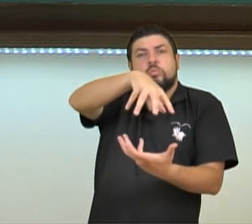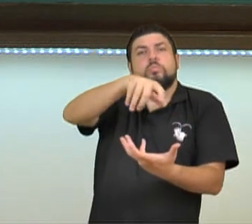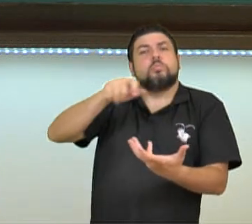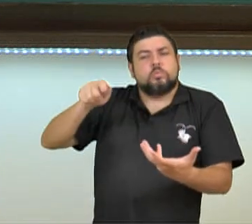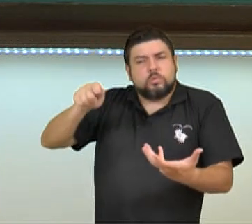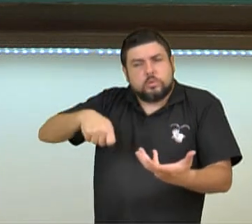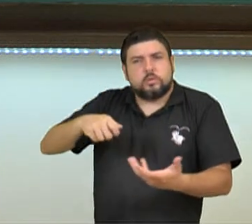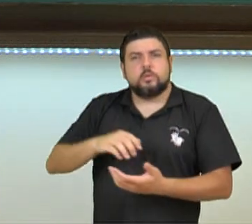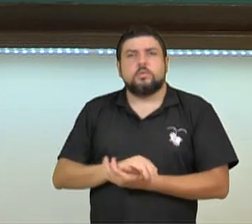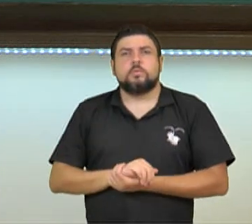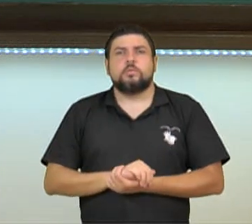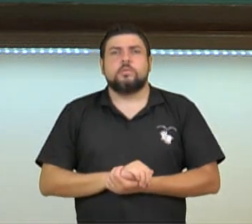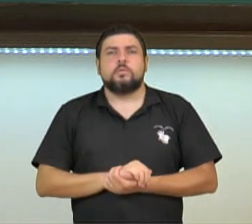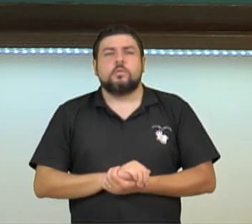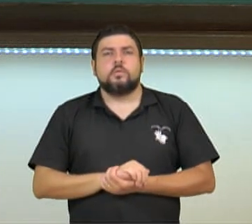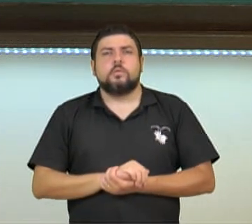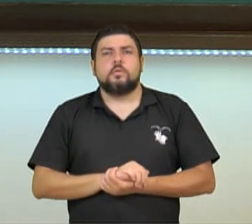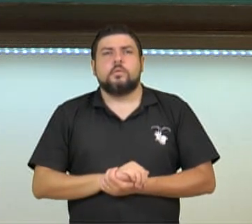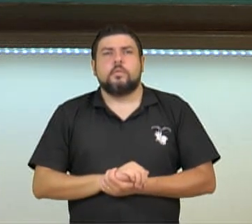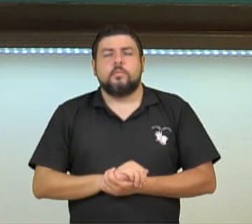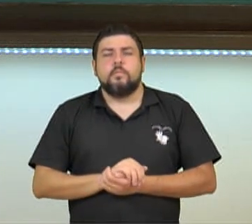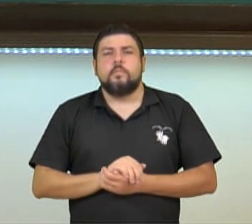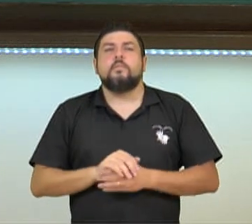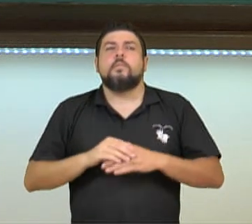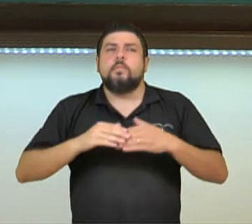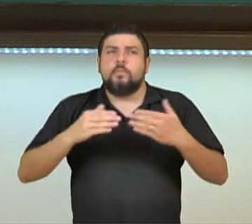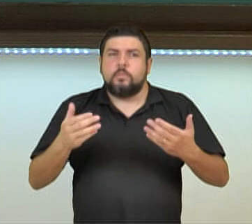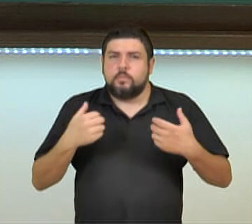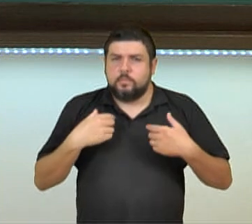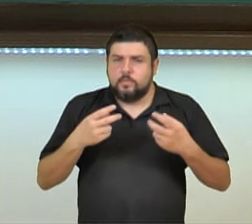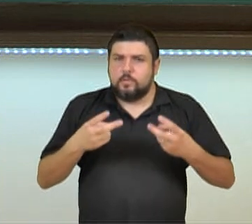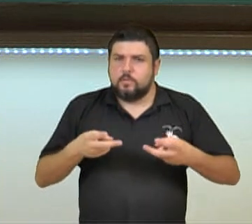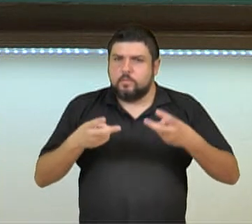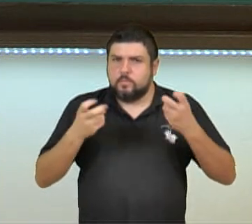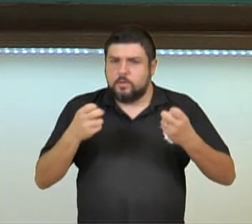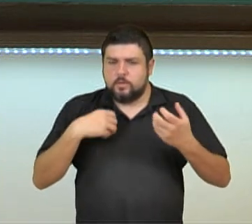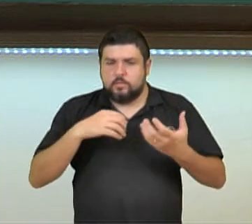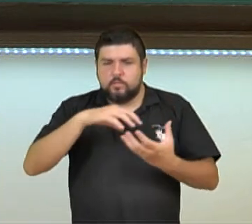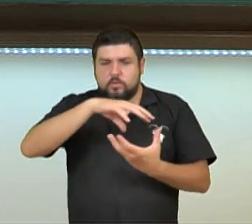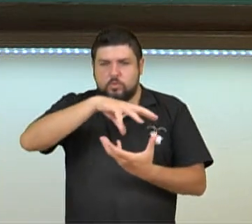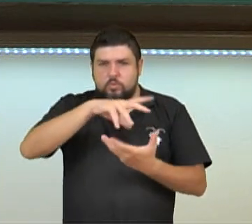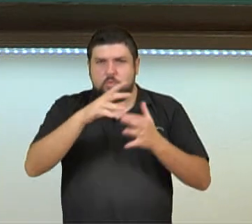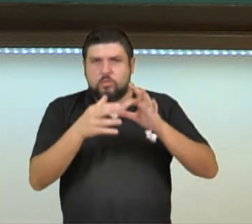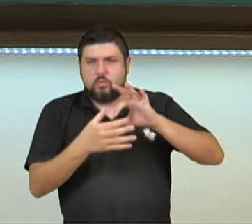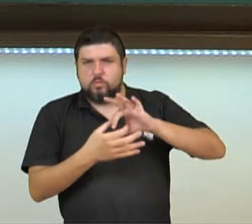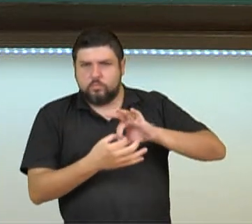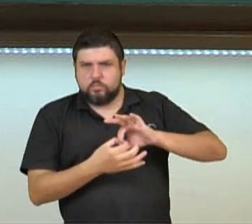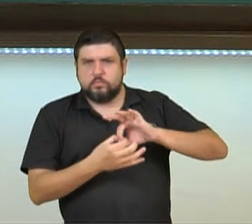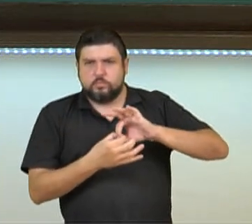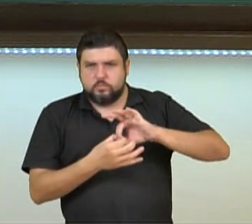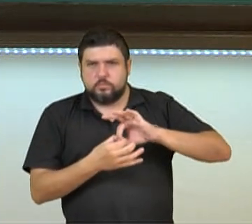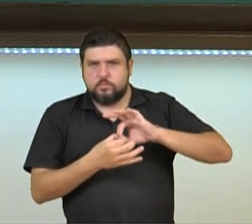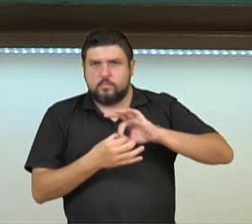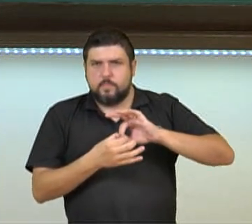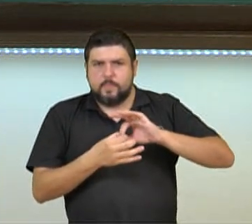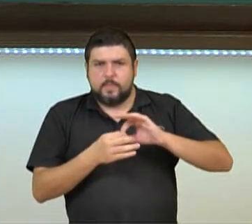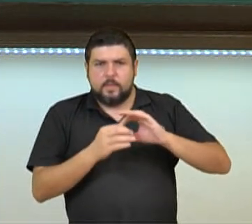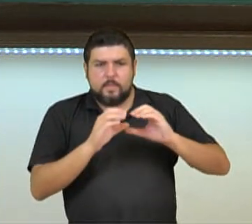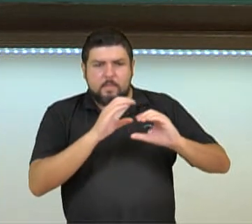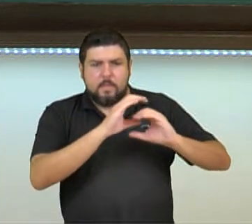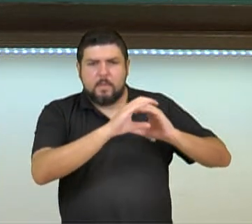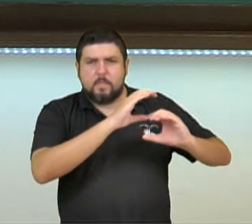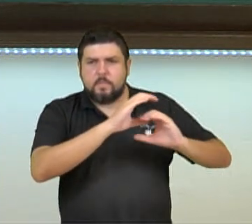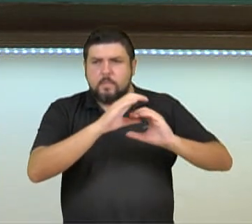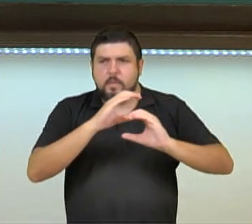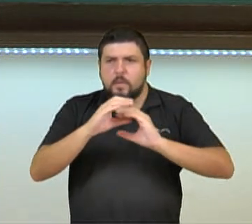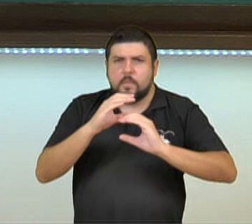casa. Dentro disso, vamos observar que também esse processo não foi igual. Como retratamos, nós podemos